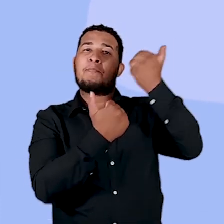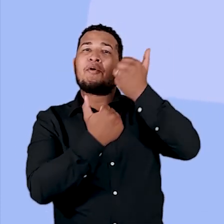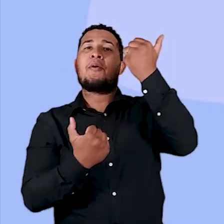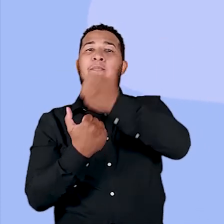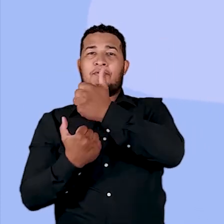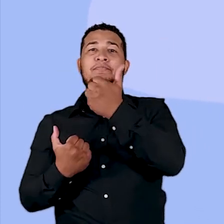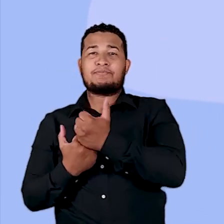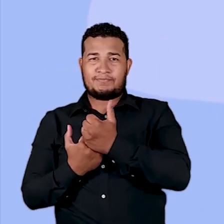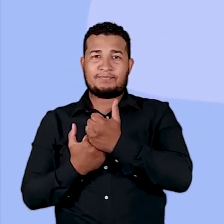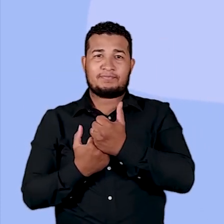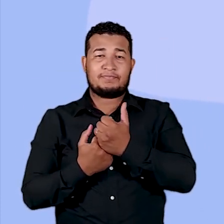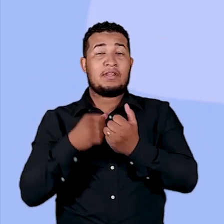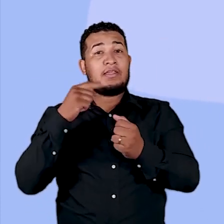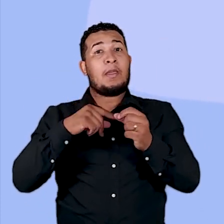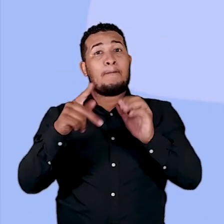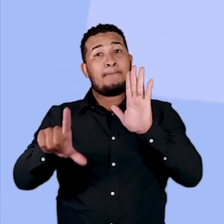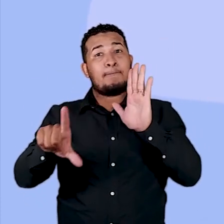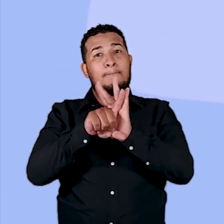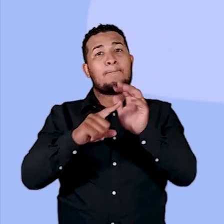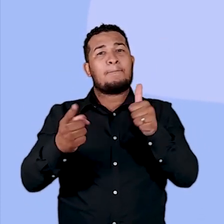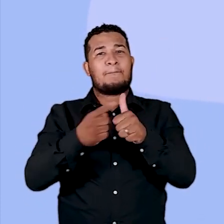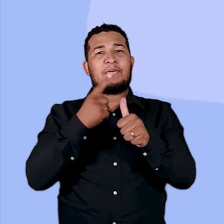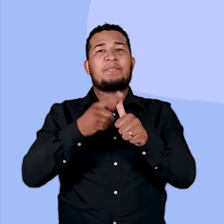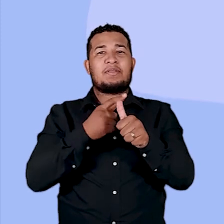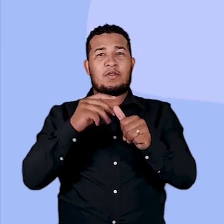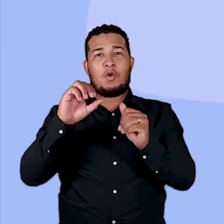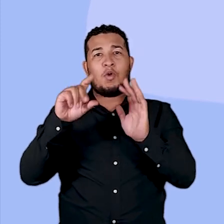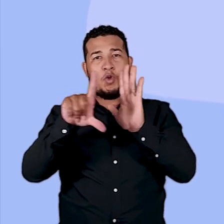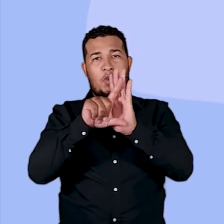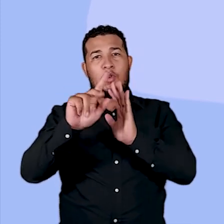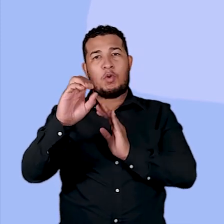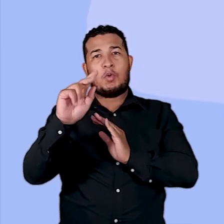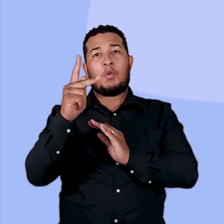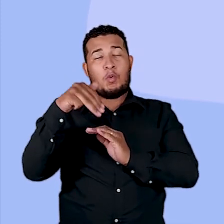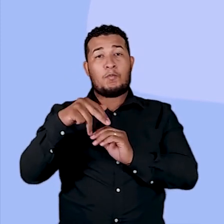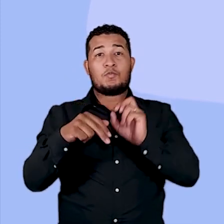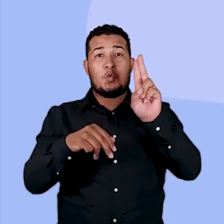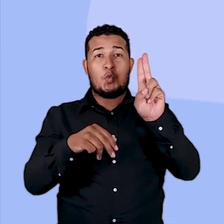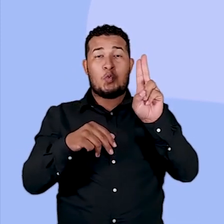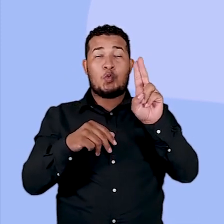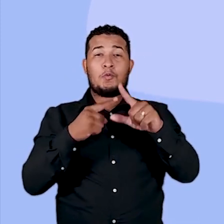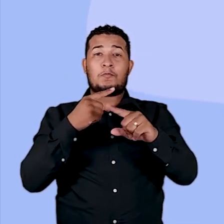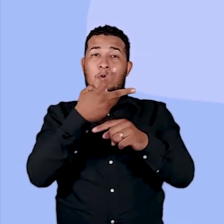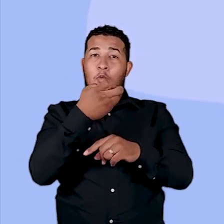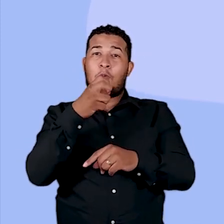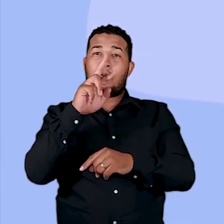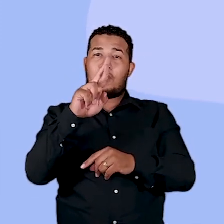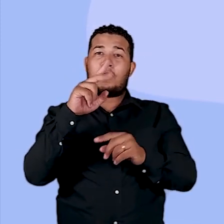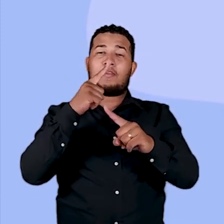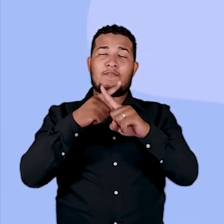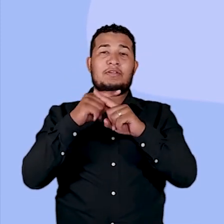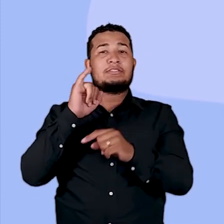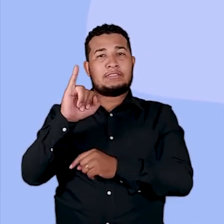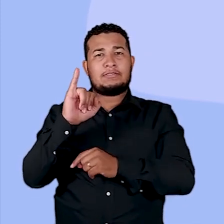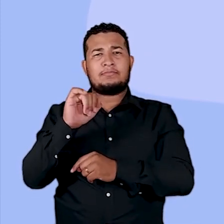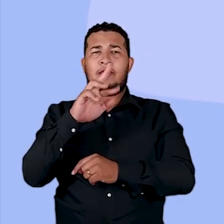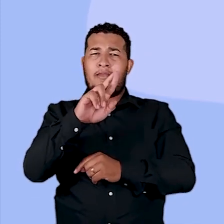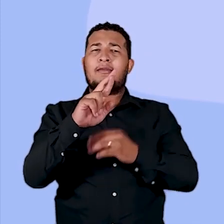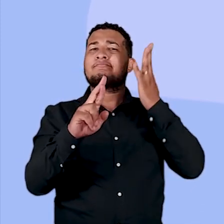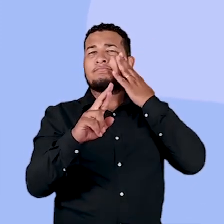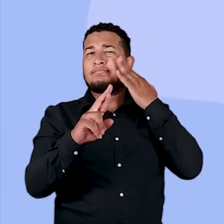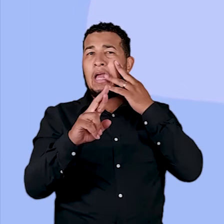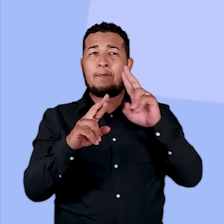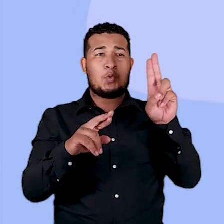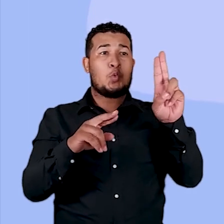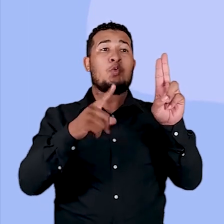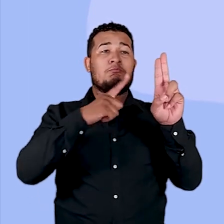tudo isso na nossa fórmula, que é a nossa primeira lei de Ohm. U é igual a R vezes I. Então ele quer saber o R, eu tenho